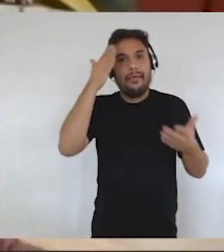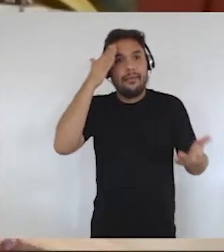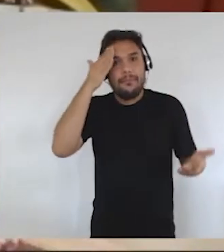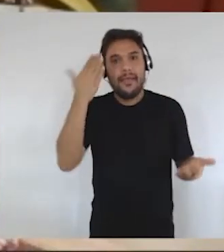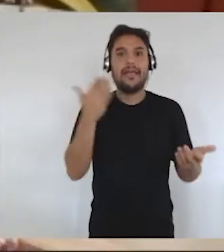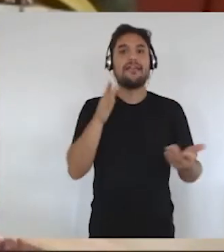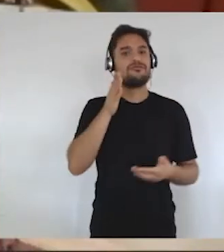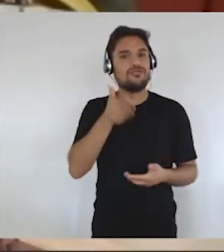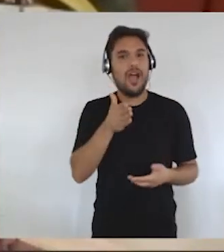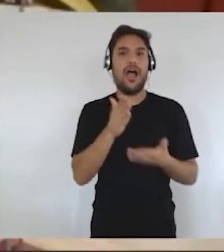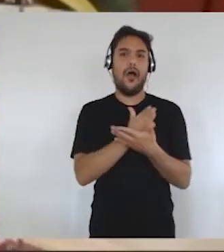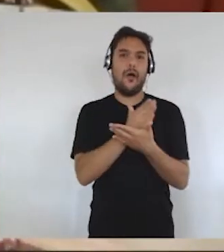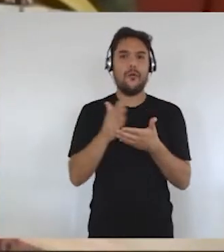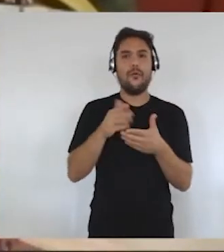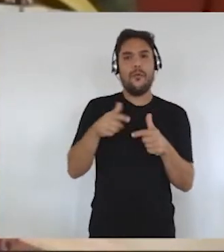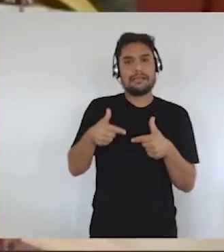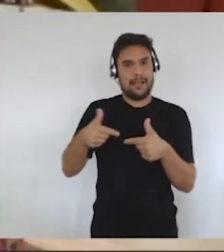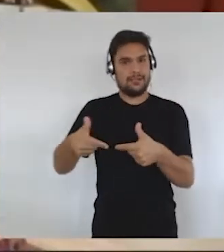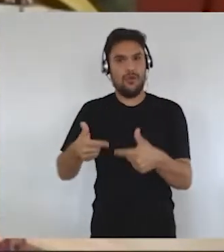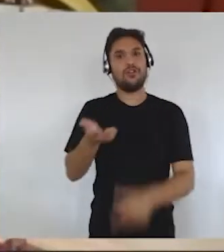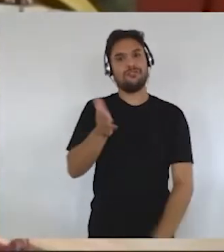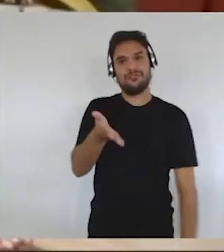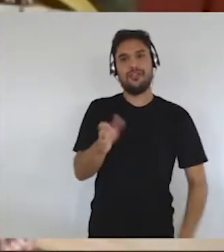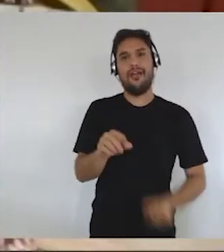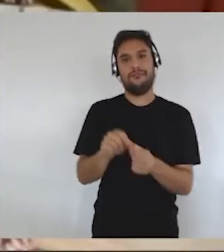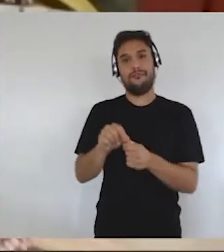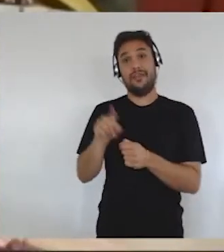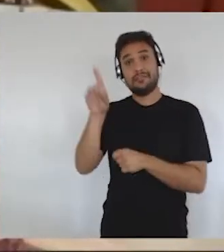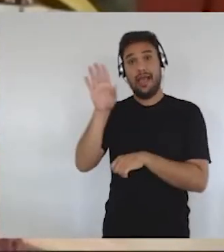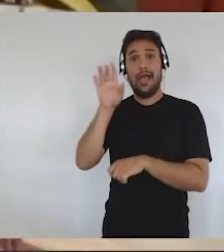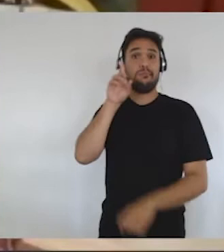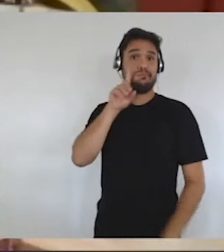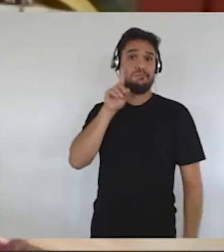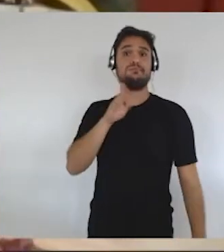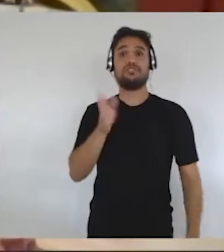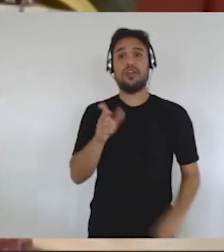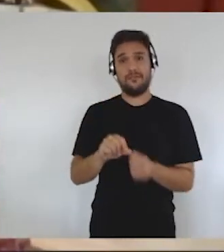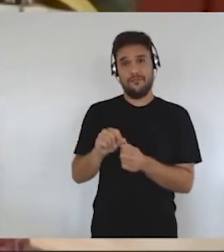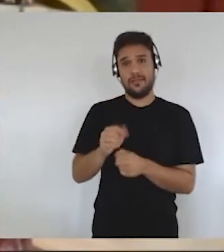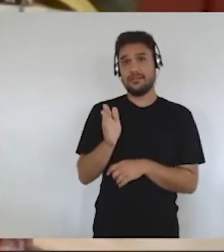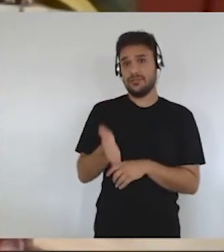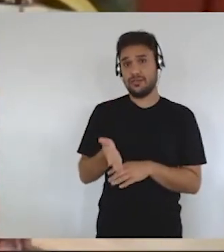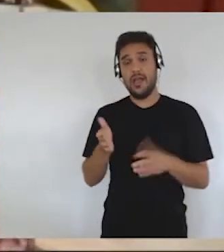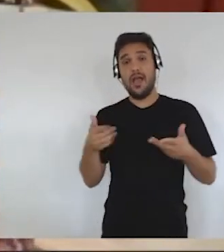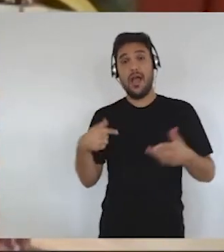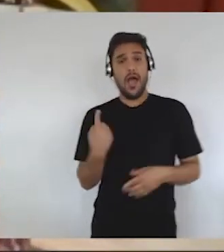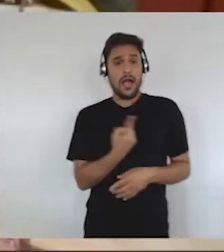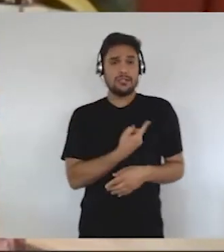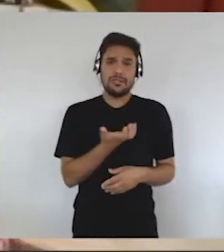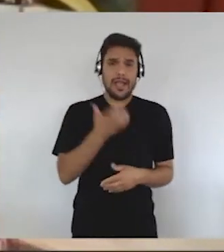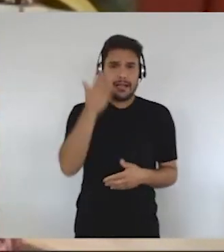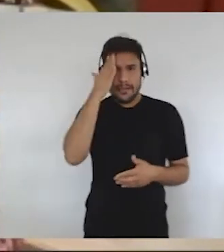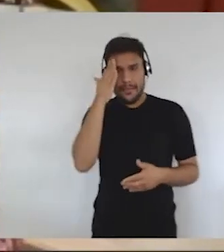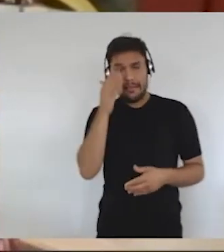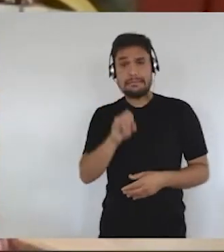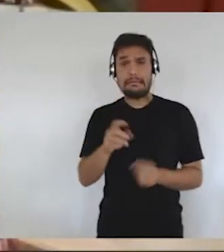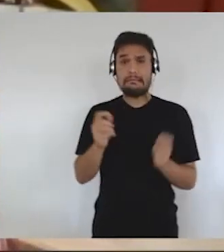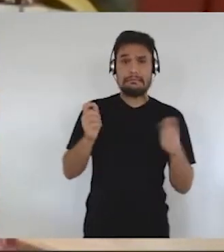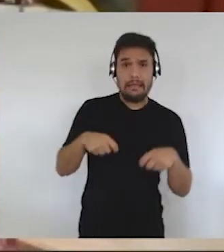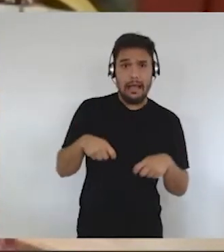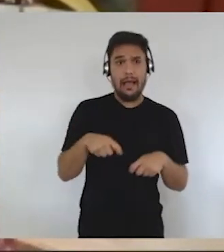algumas ações aí propostas pelos Estados Unidos, né? E a gente quer saber se existe ou se não existe